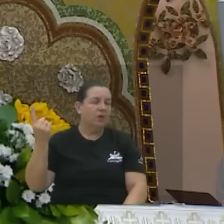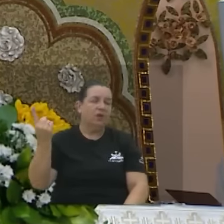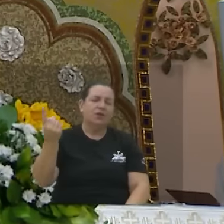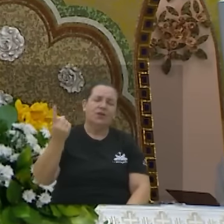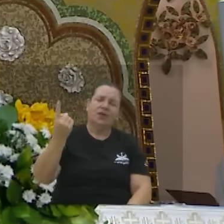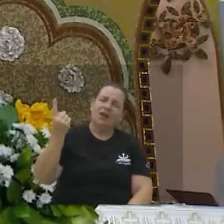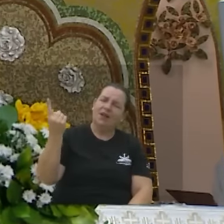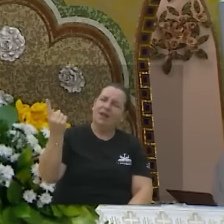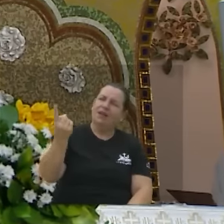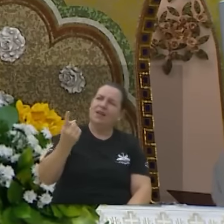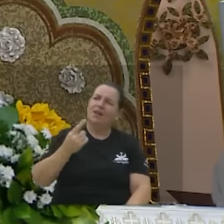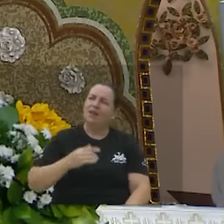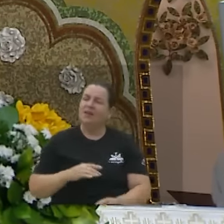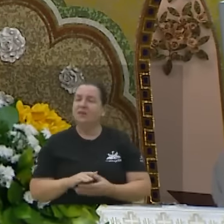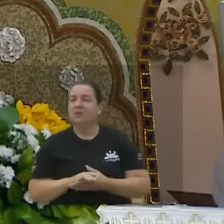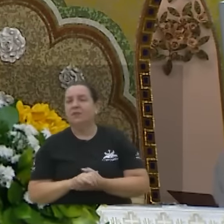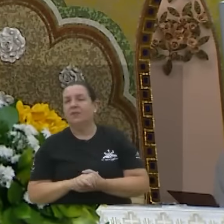misericórdia.